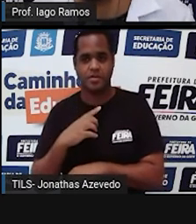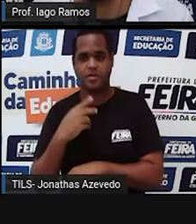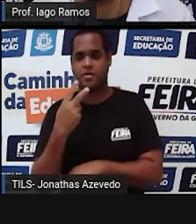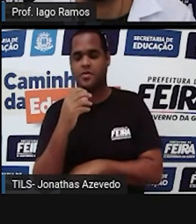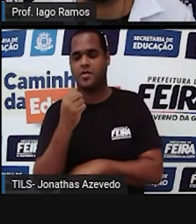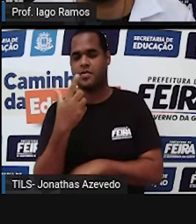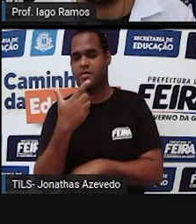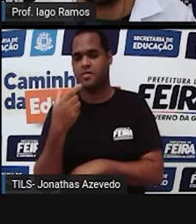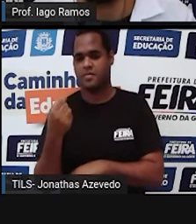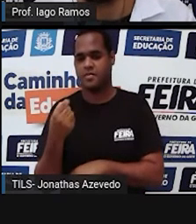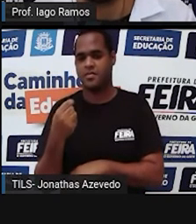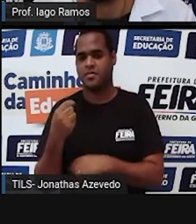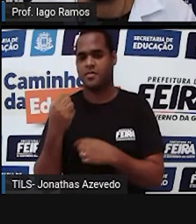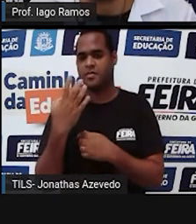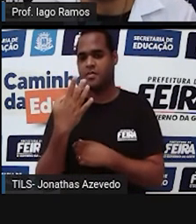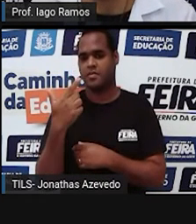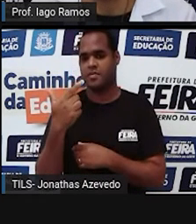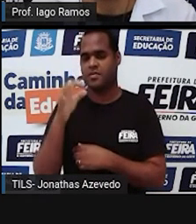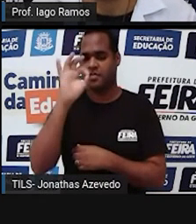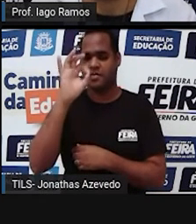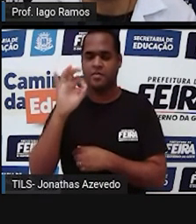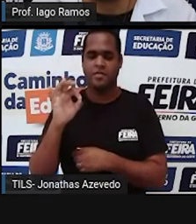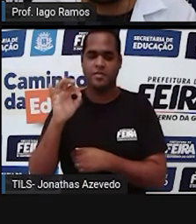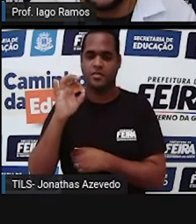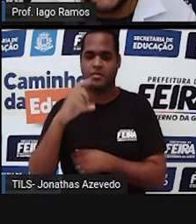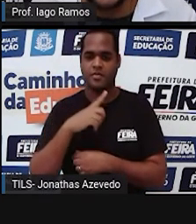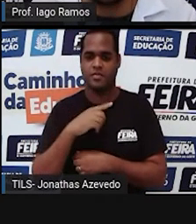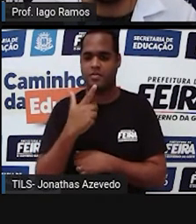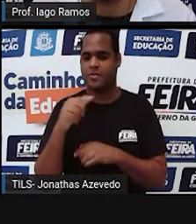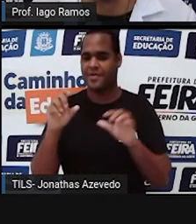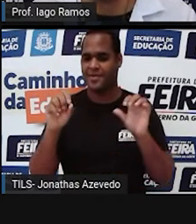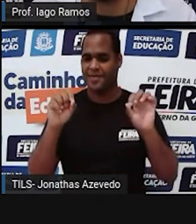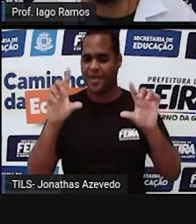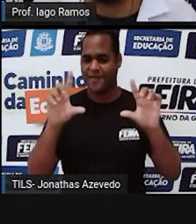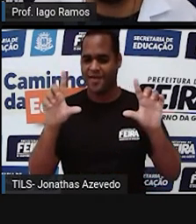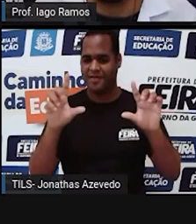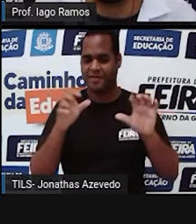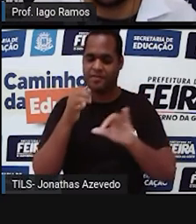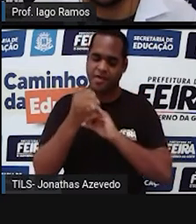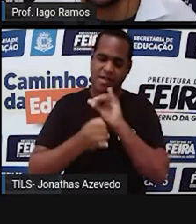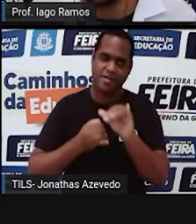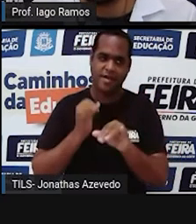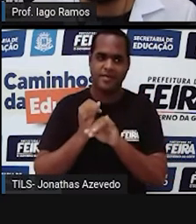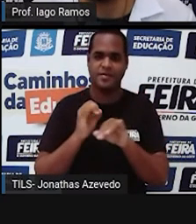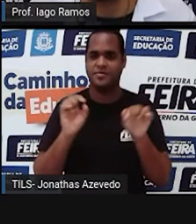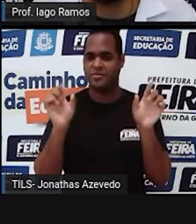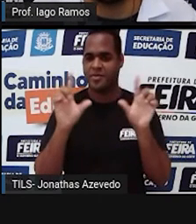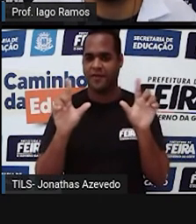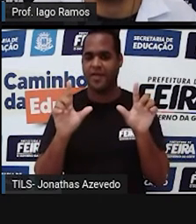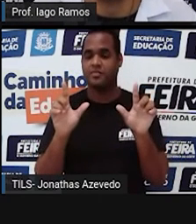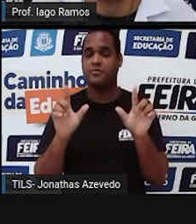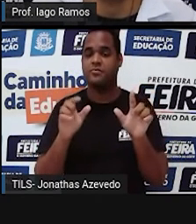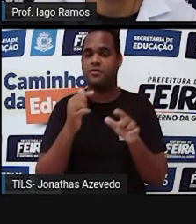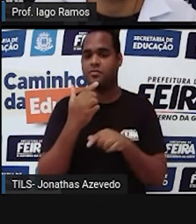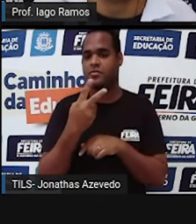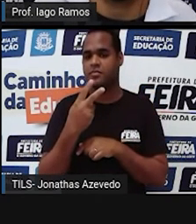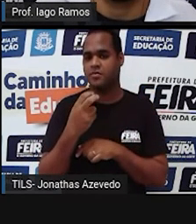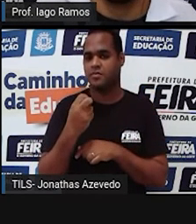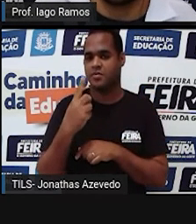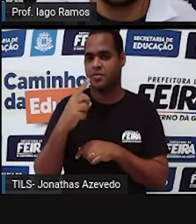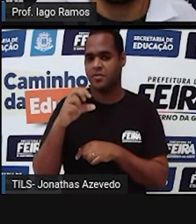continuou 42%. Quando vai para as TVs, o uso de internet nas TVs, em 2019